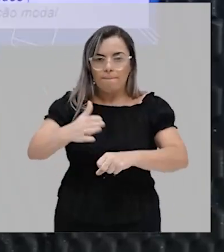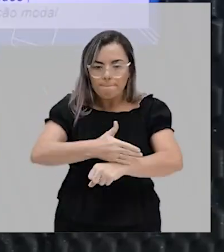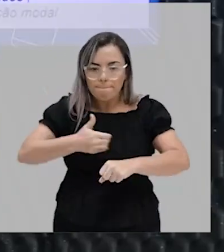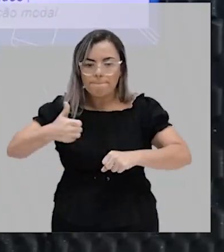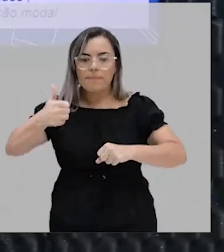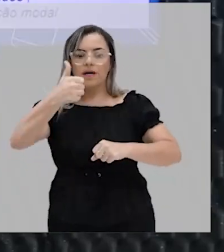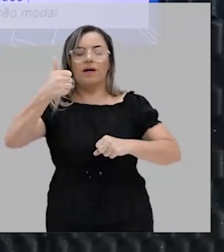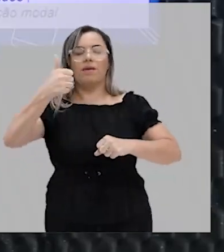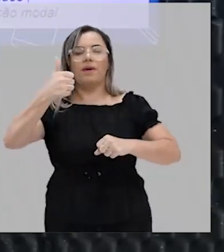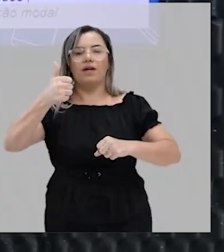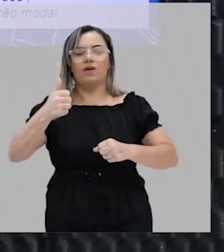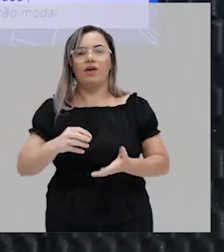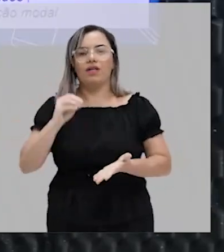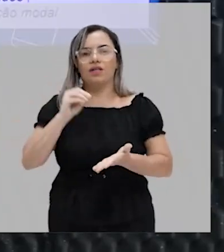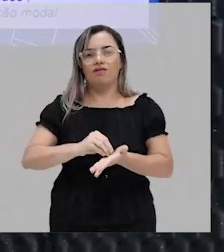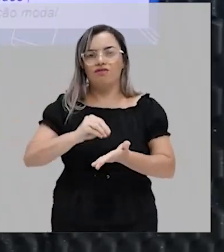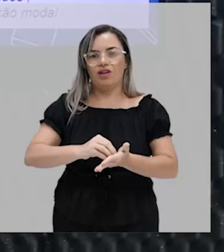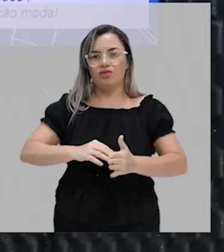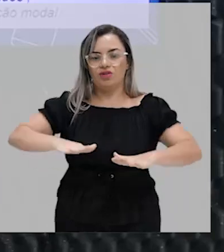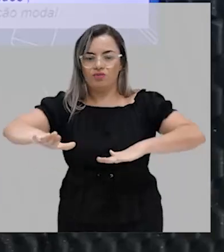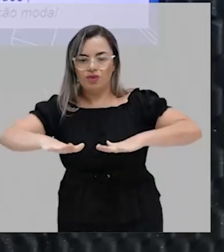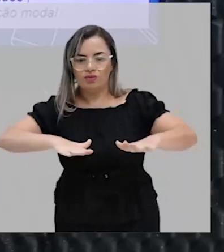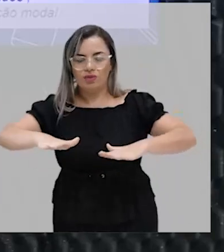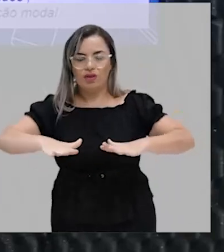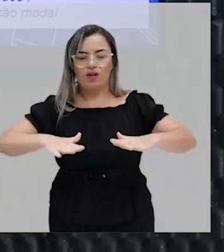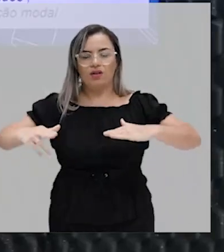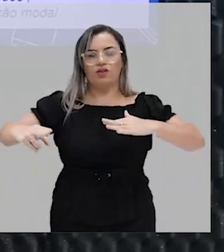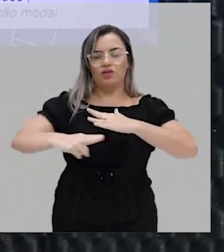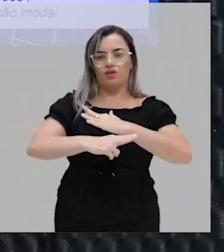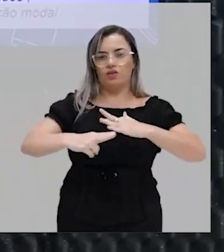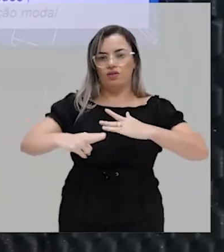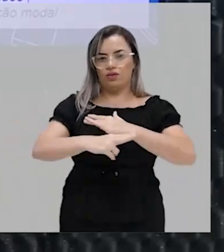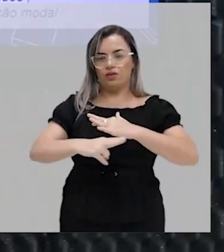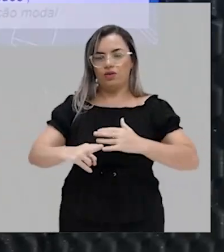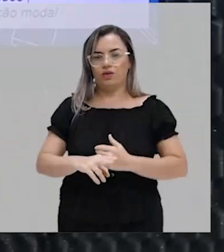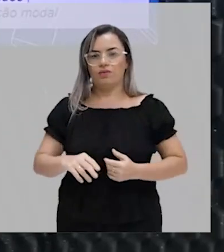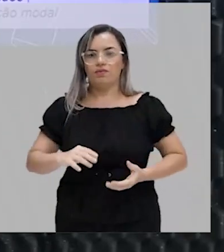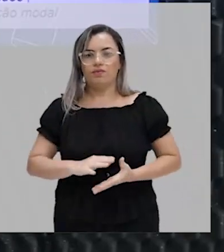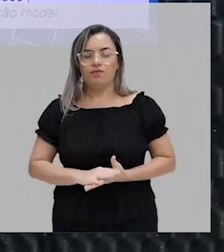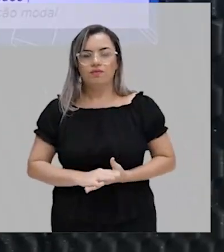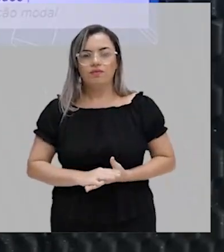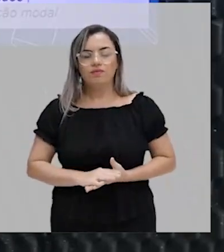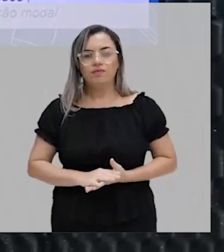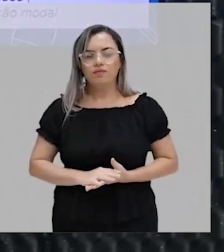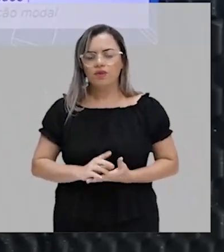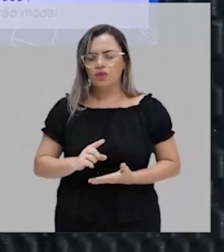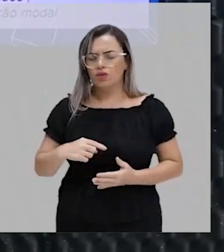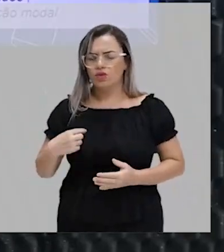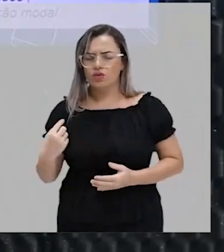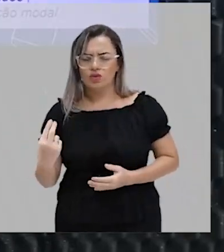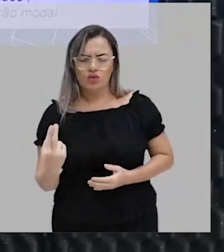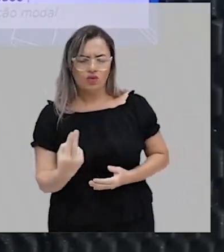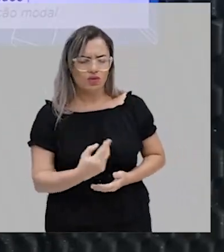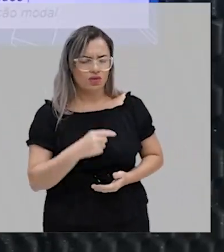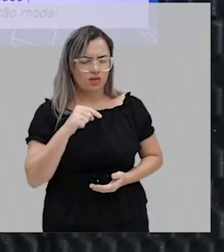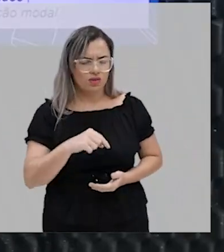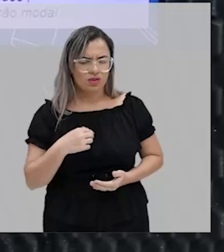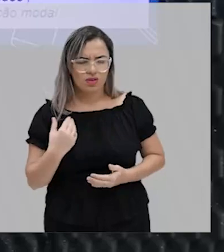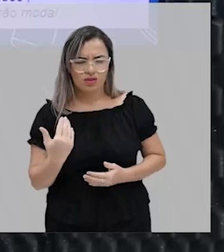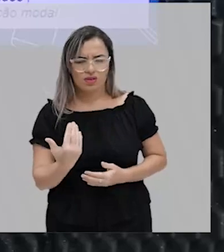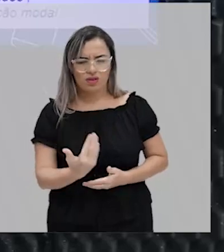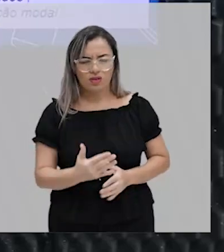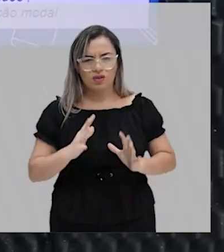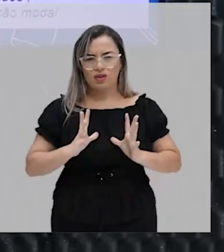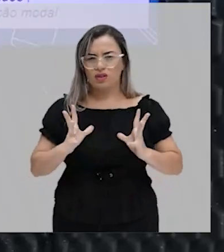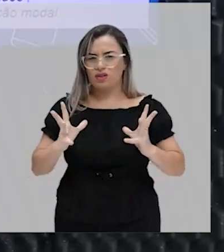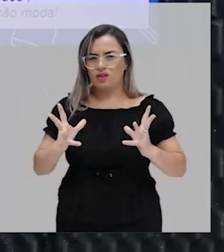tá certo? E tudo isso, galera, tá? Todas essas problemáticas que nós falamos, segregação socioespacial,